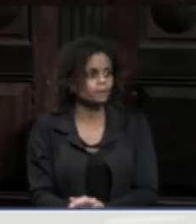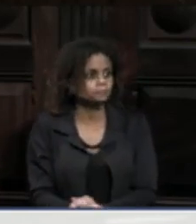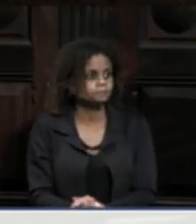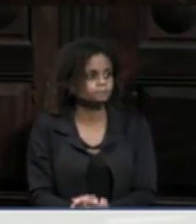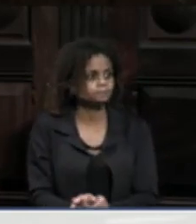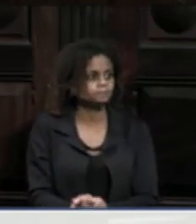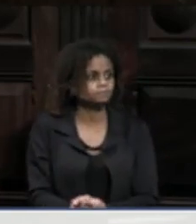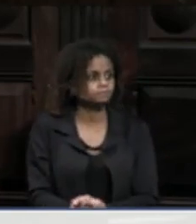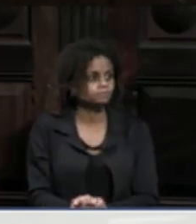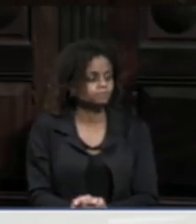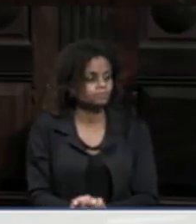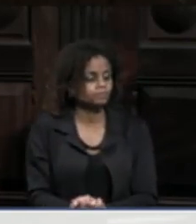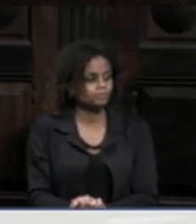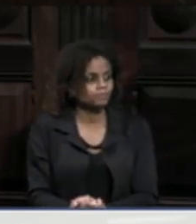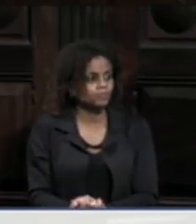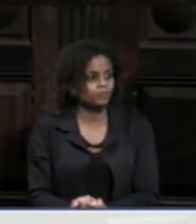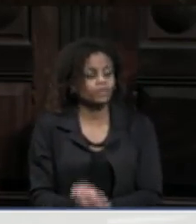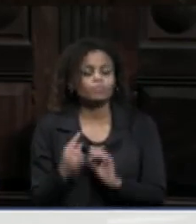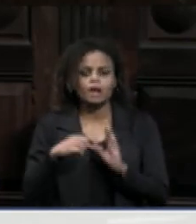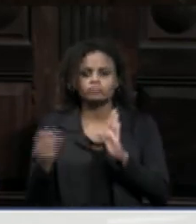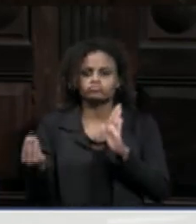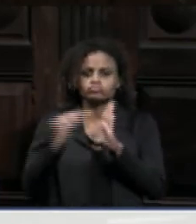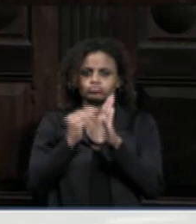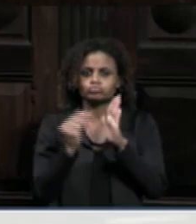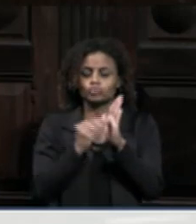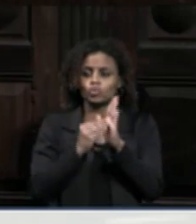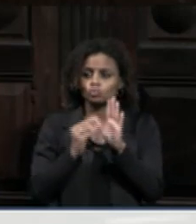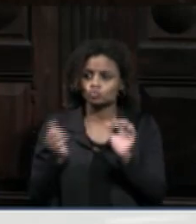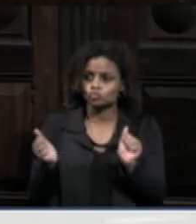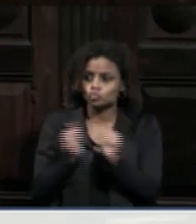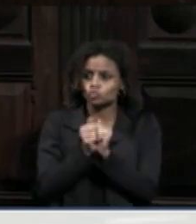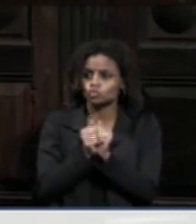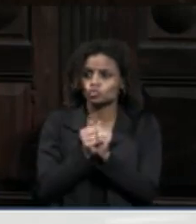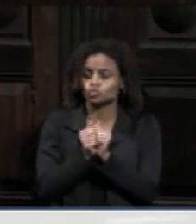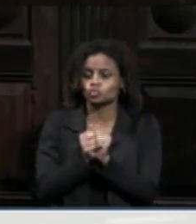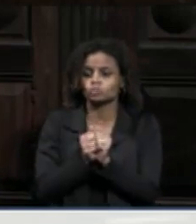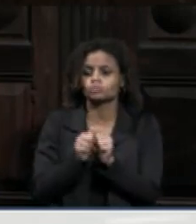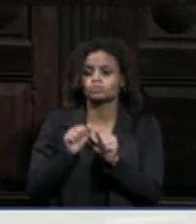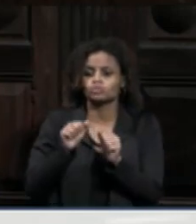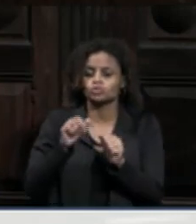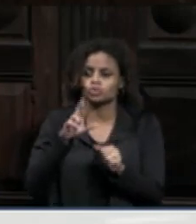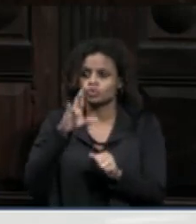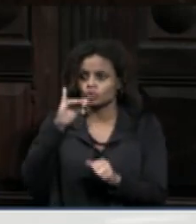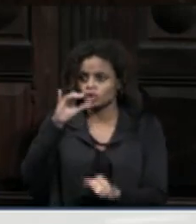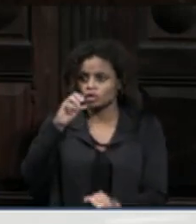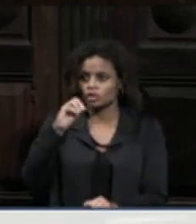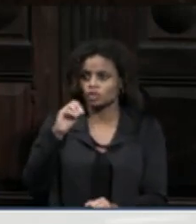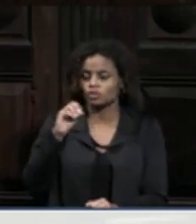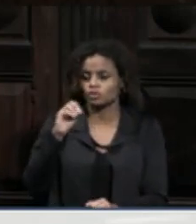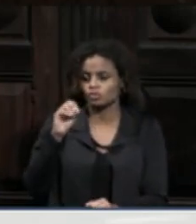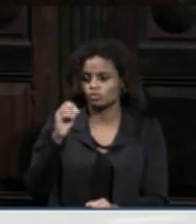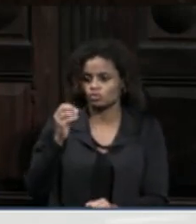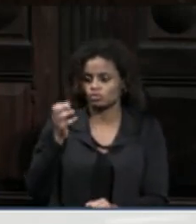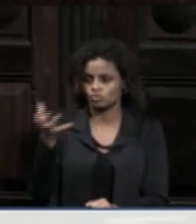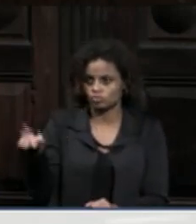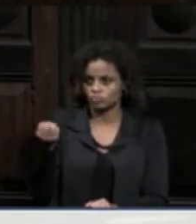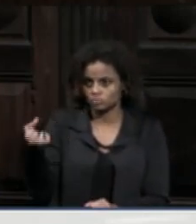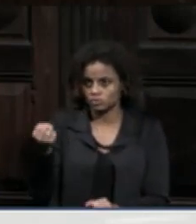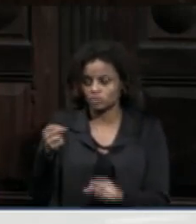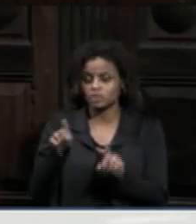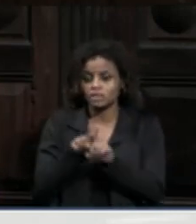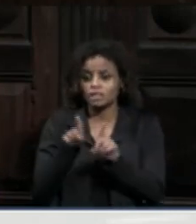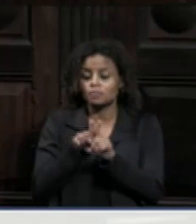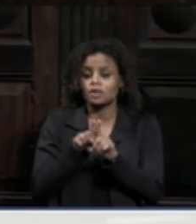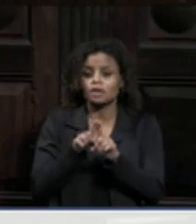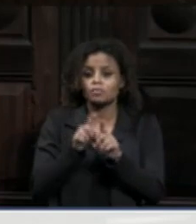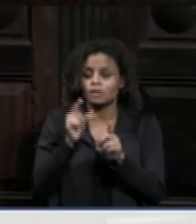ao patrimônio do Rio Previdência, para capitalizar o Rio Previdência, os recursos